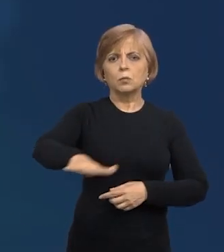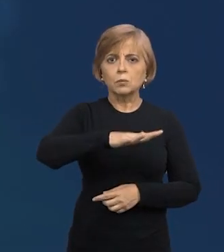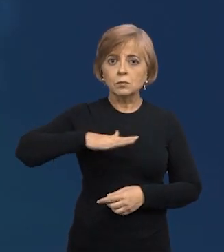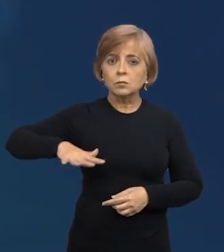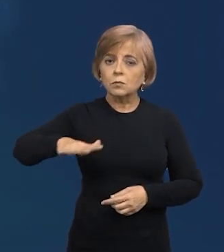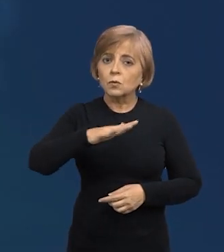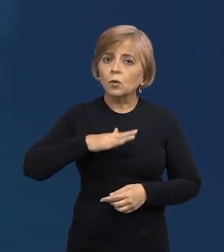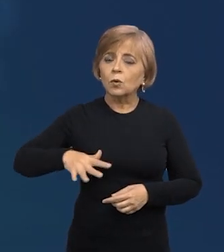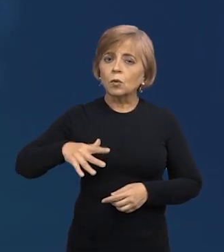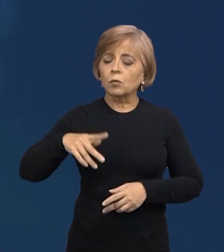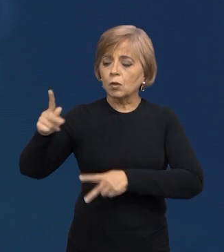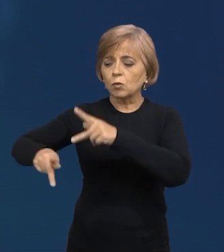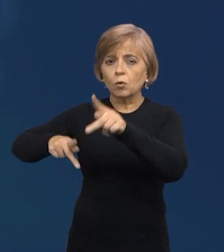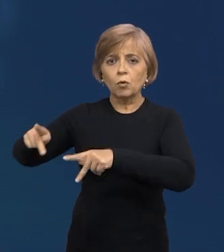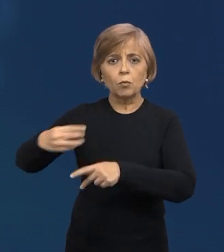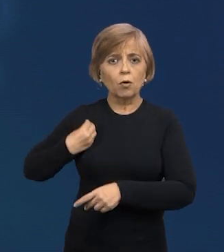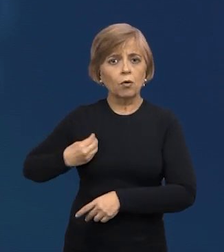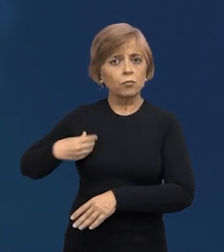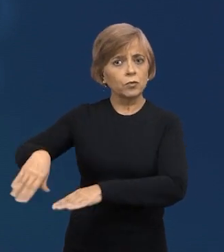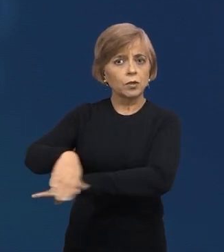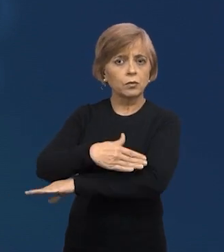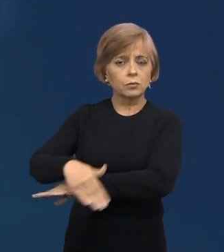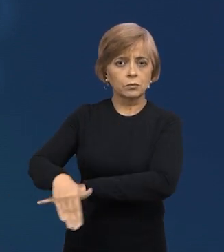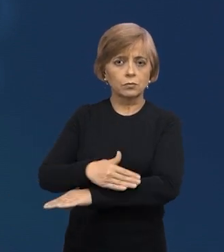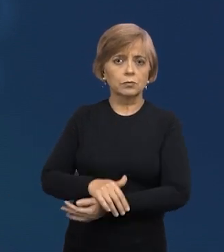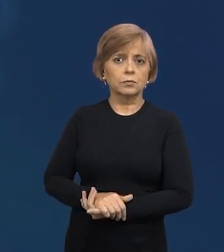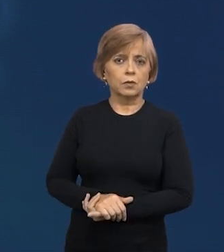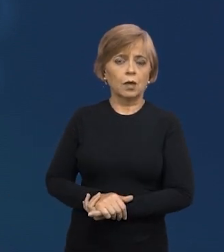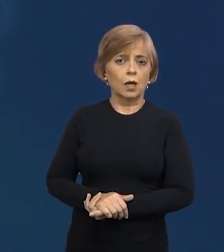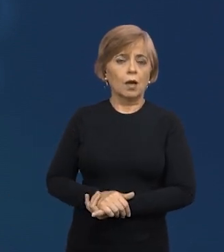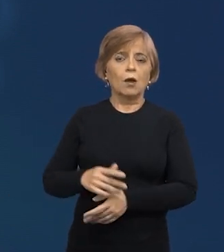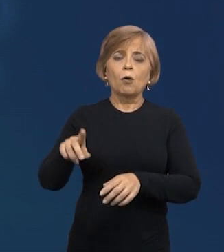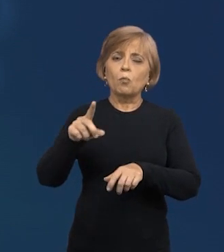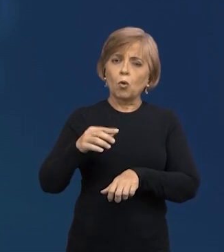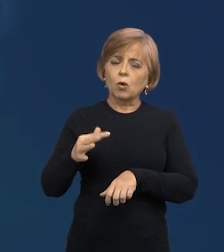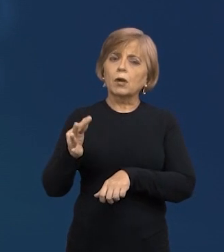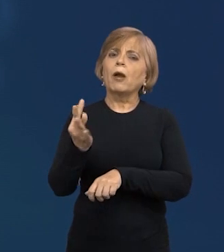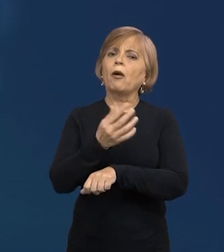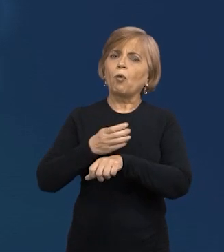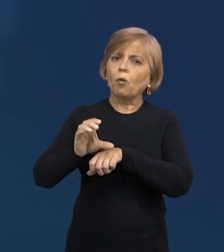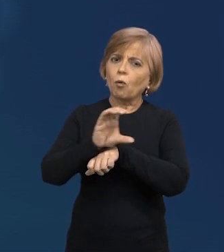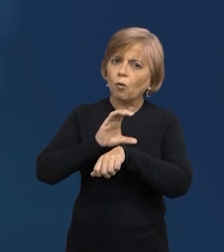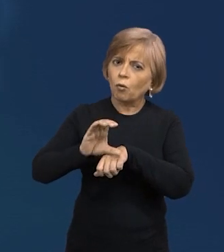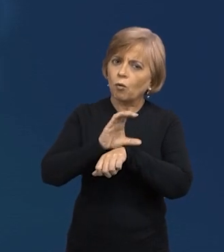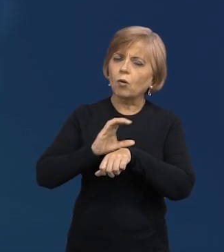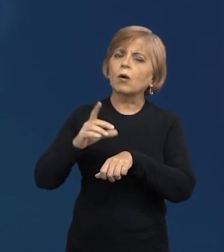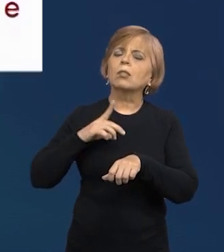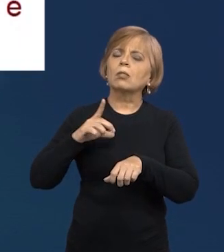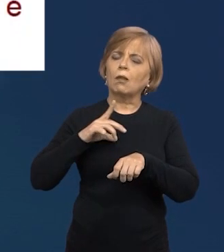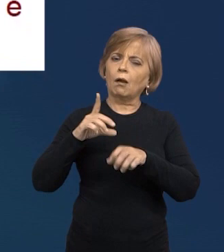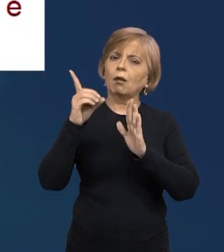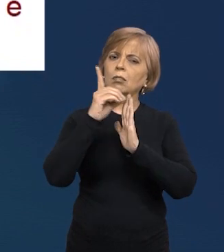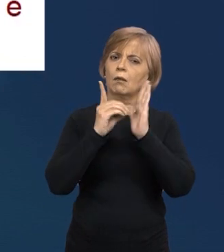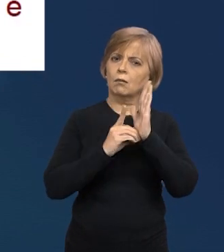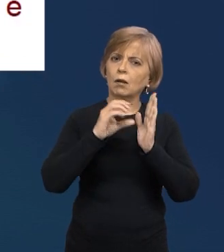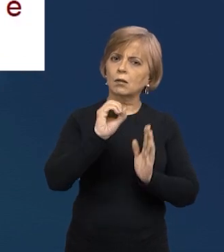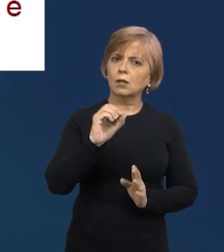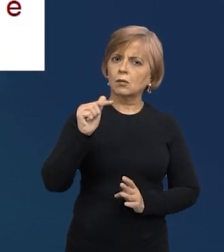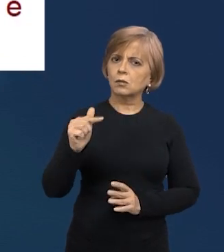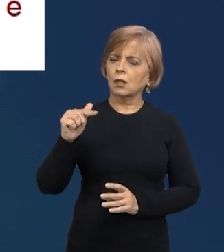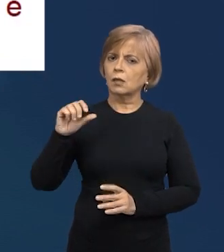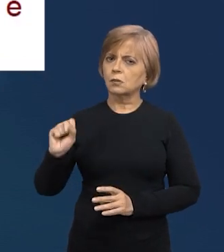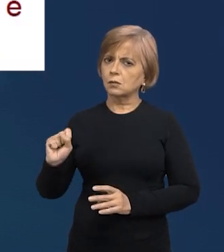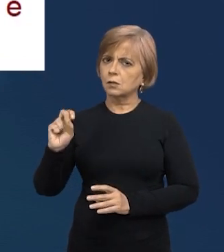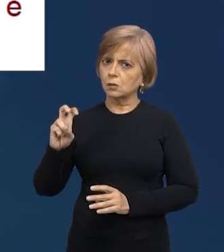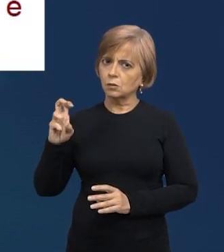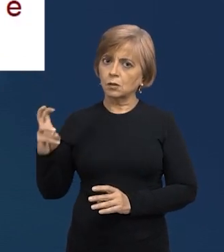população em situação de rua, que no âmbito federal está prevista no Decreto 7053 de